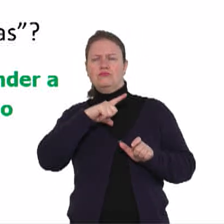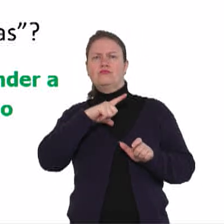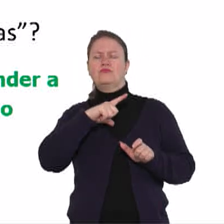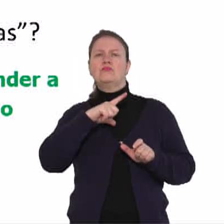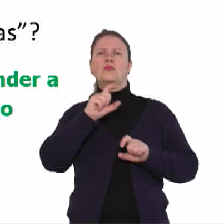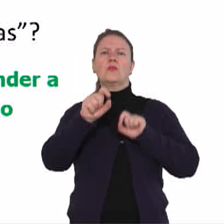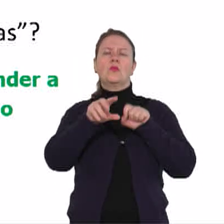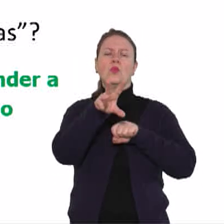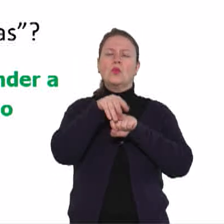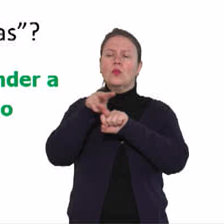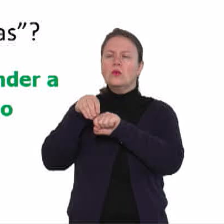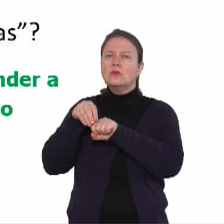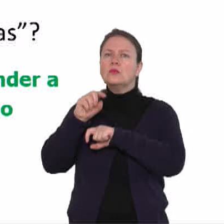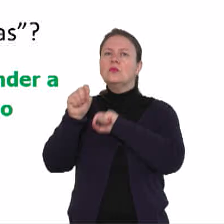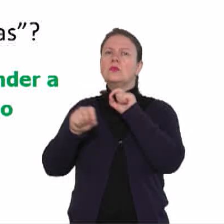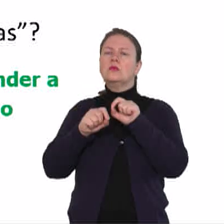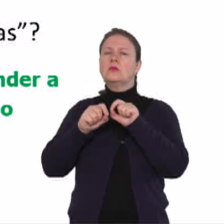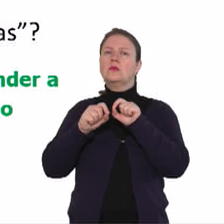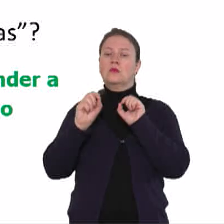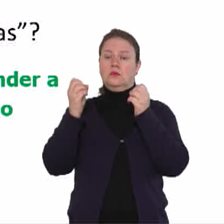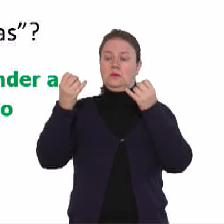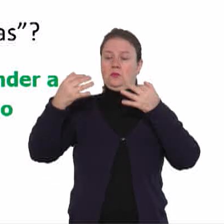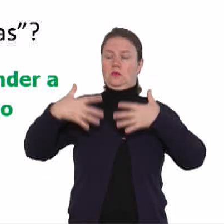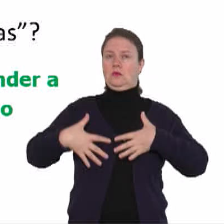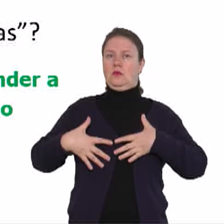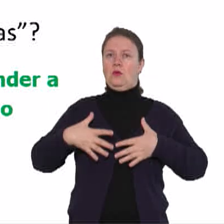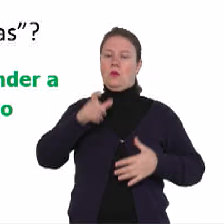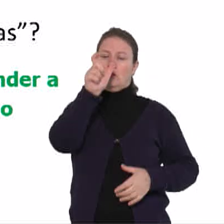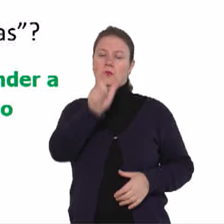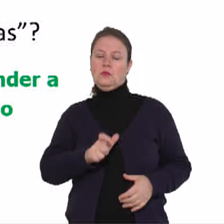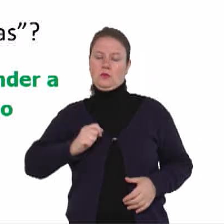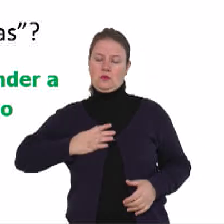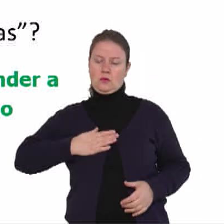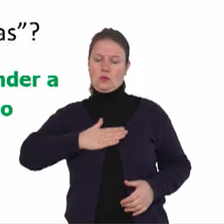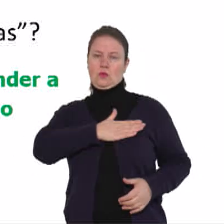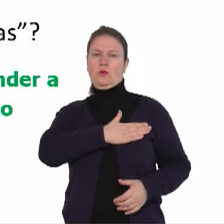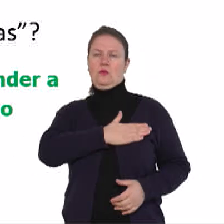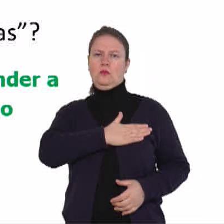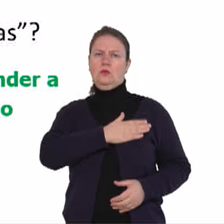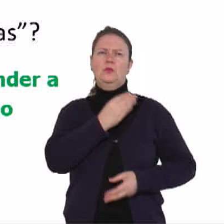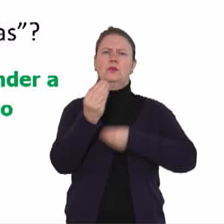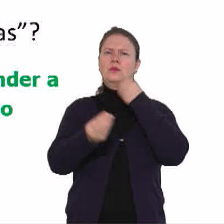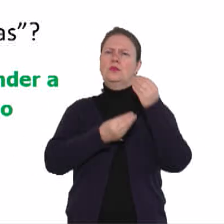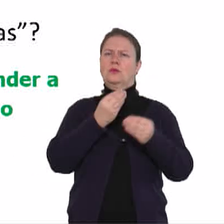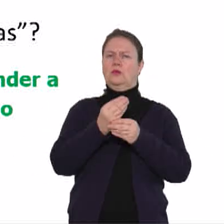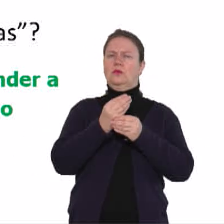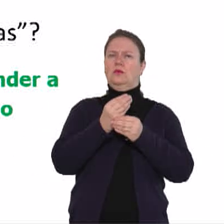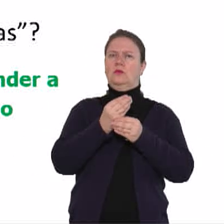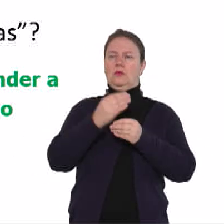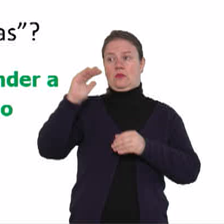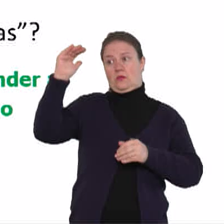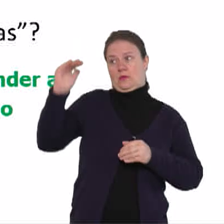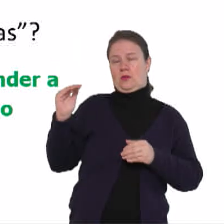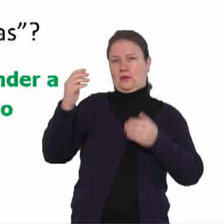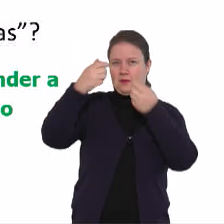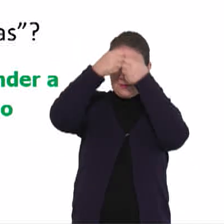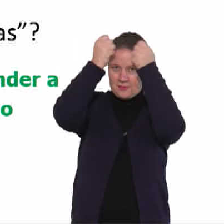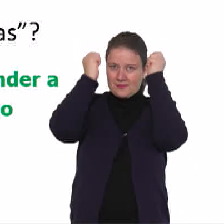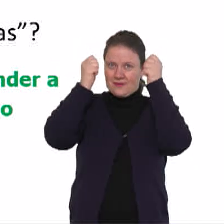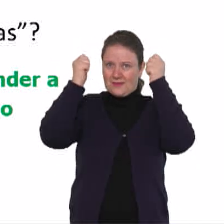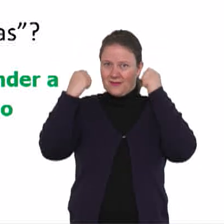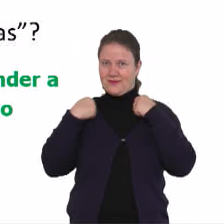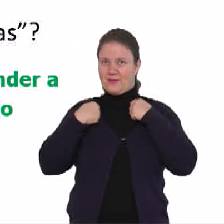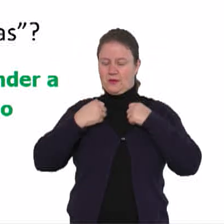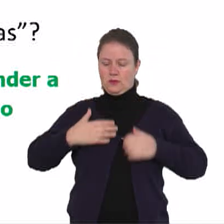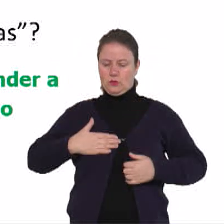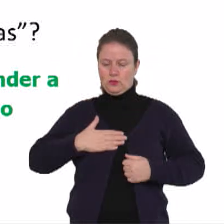nos dias de hoje, segundo o autor, o Eric Hobsbawm, ainda que somente pela tripla marca registrada do tamanho pequeno, cabelo escovado e a